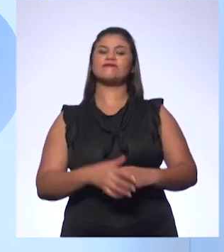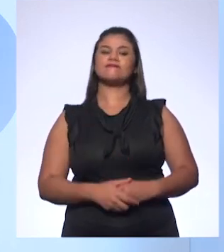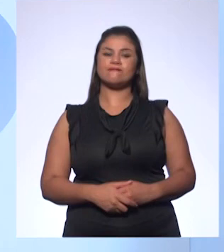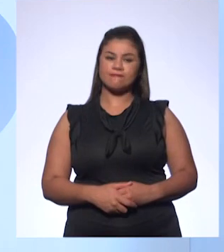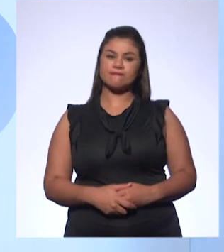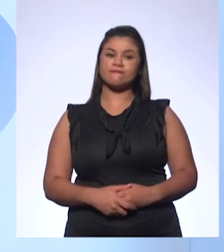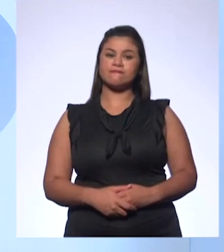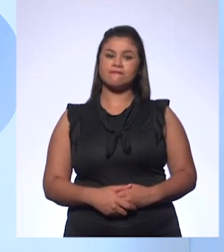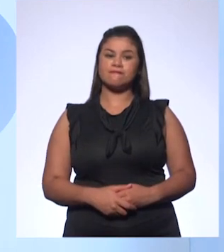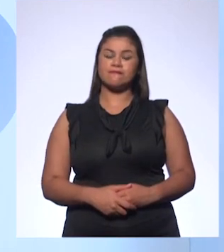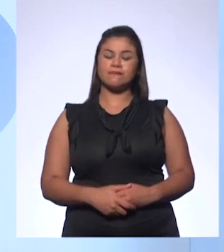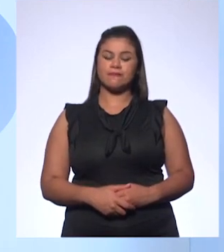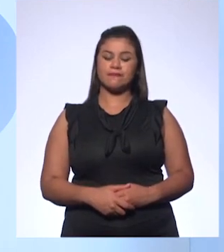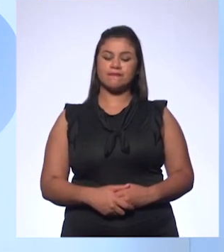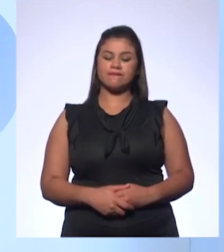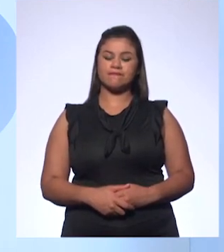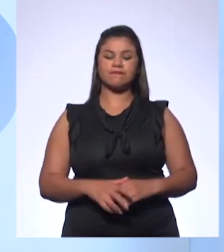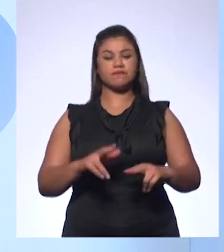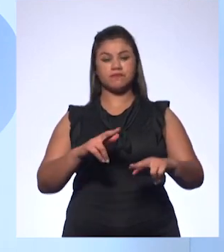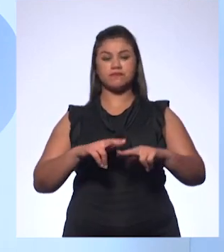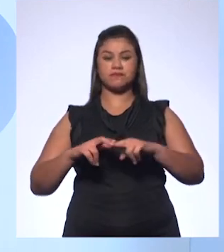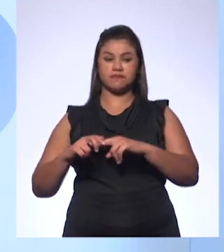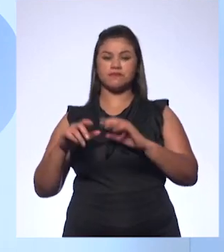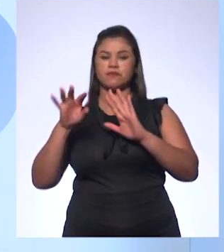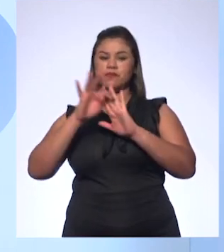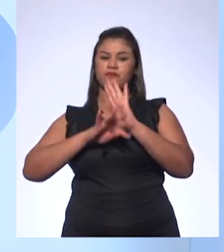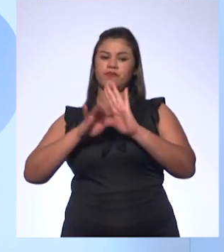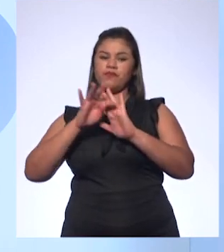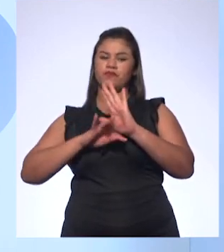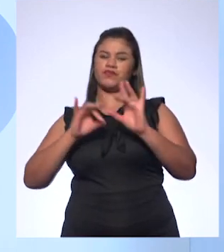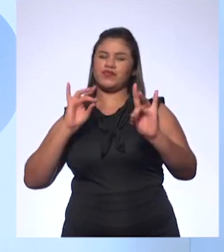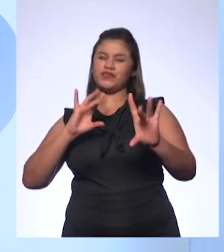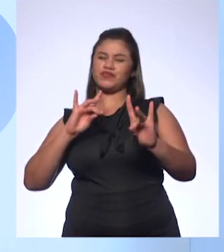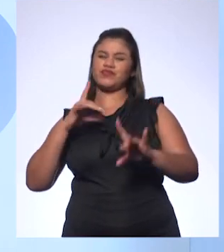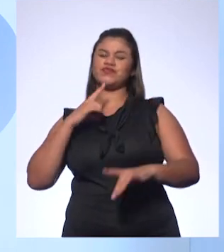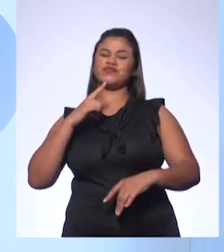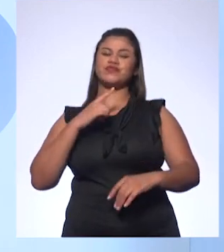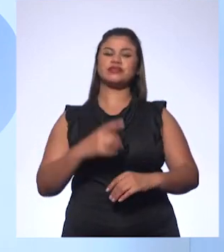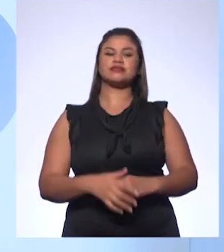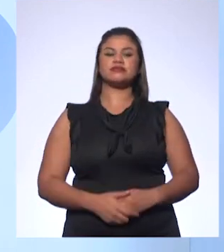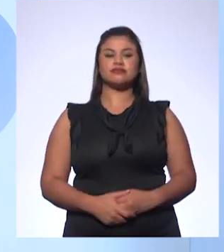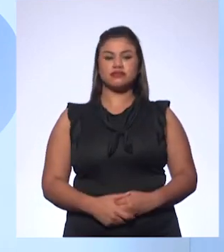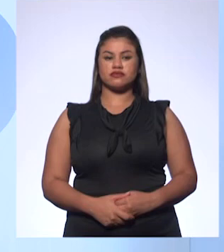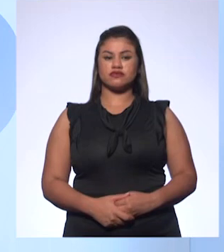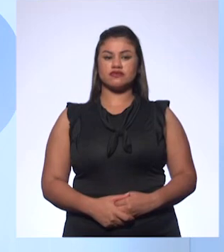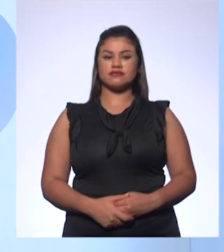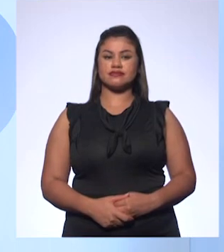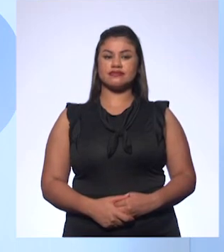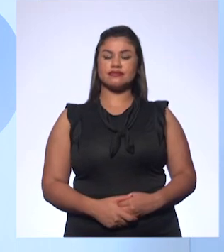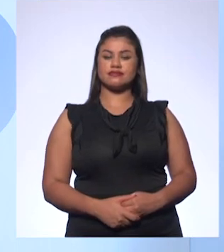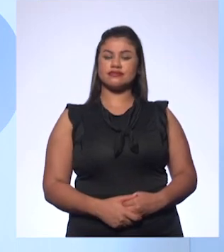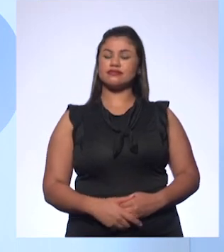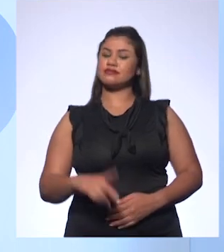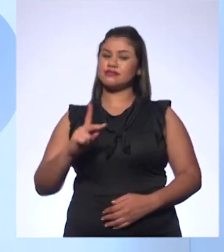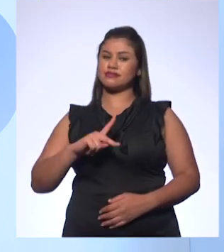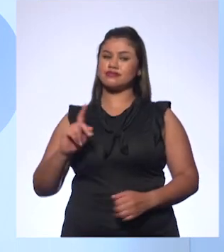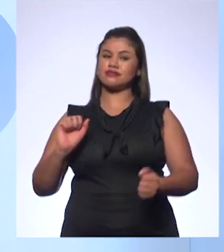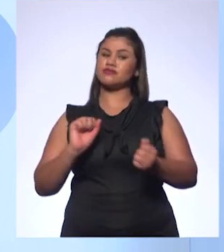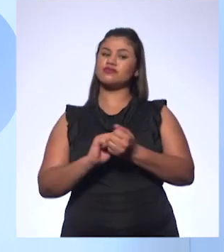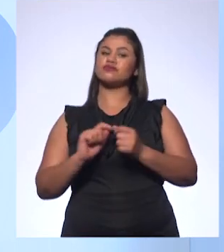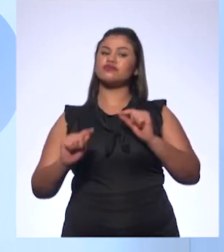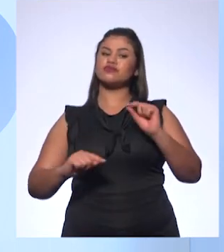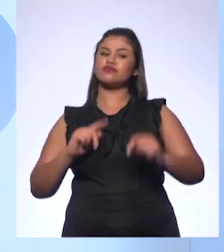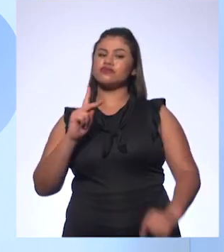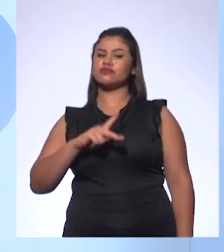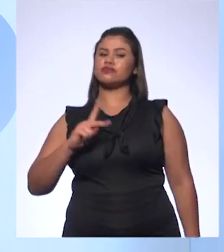objetiva, né? Então, por isso é um texto mais técnico. Mais professor participando. A